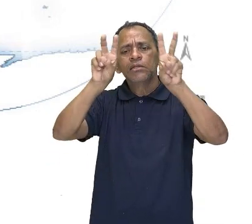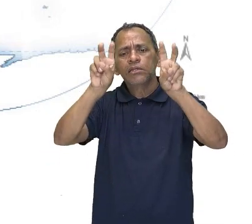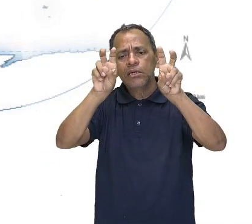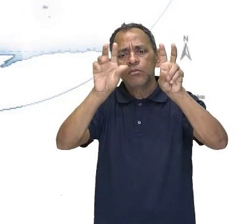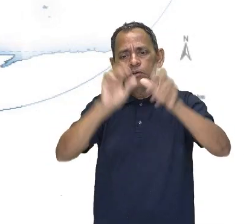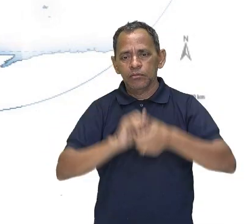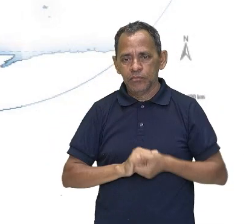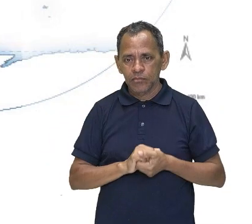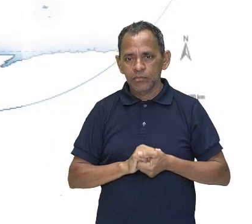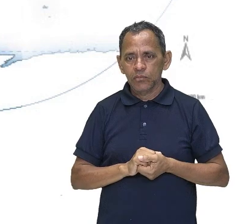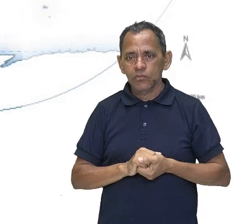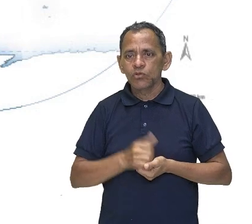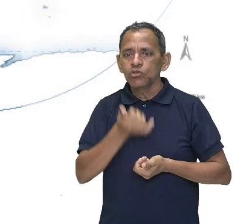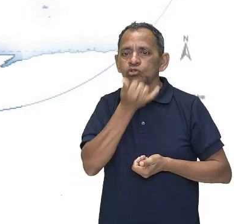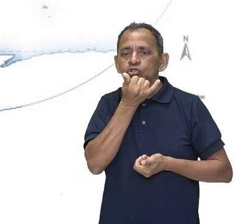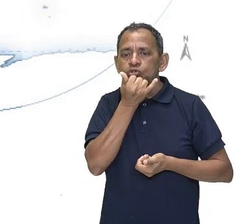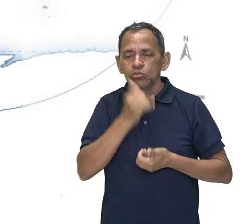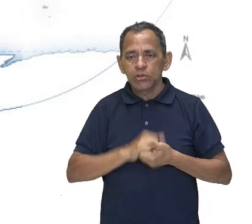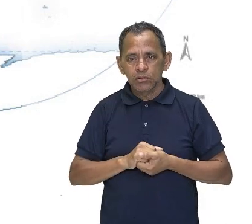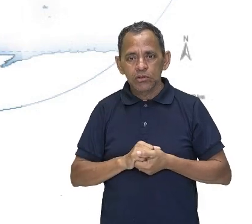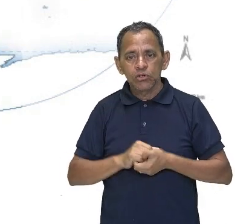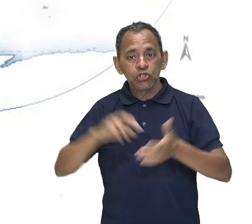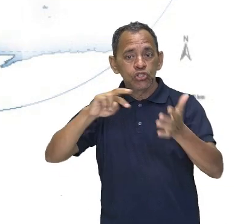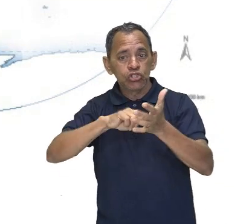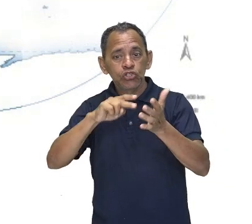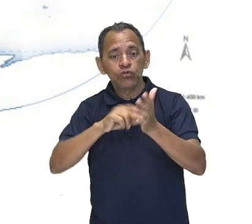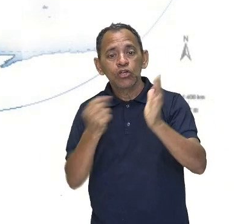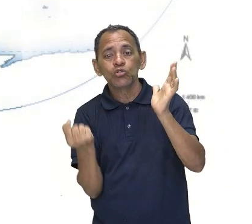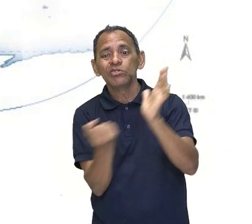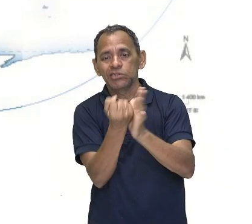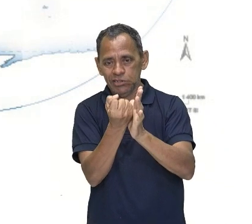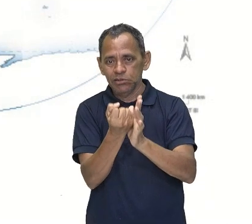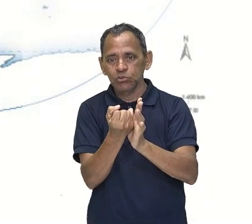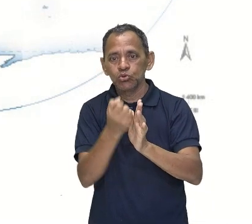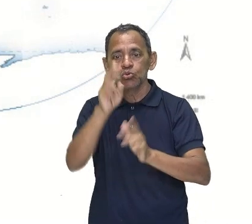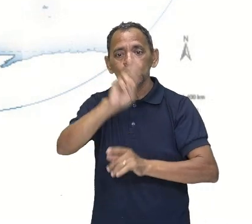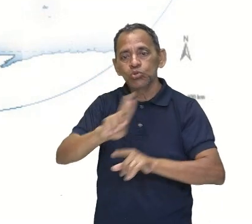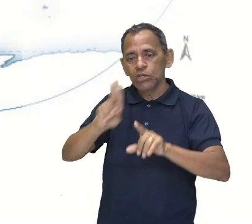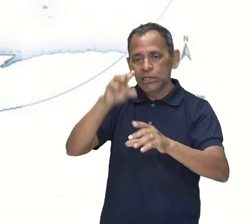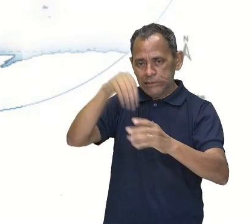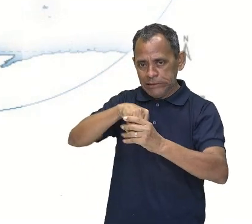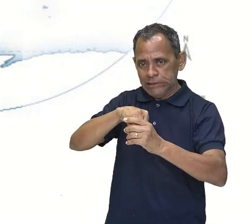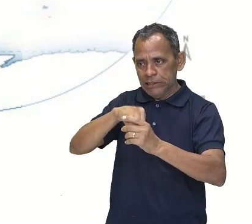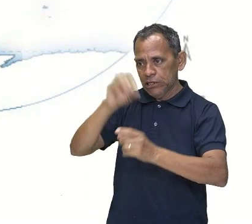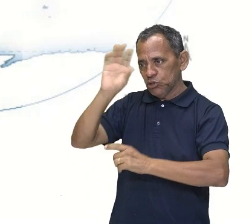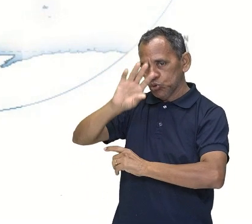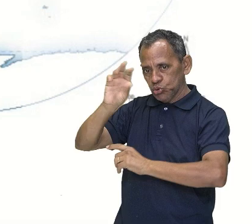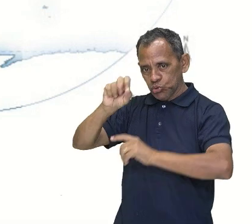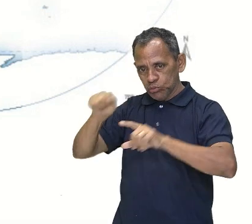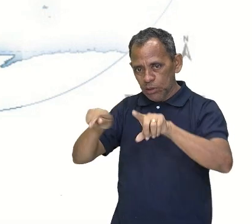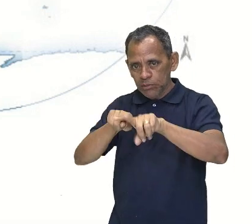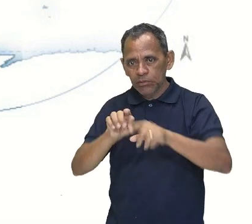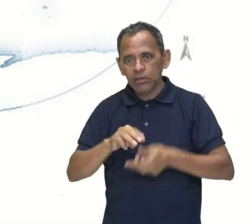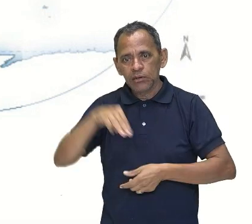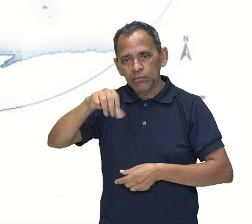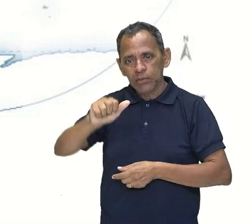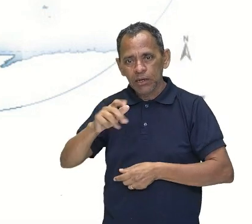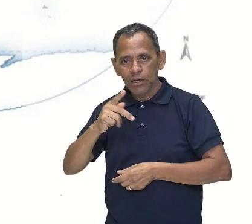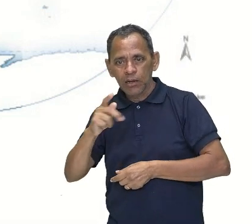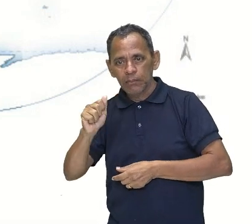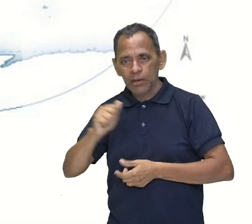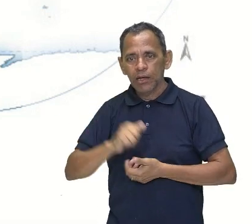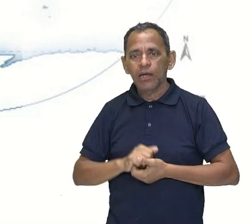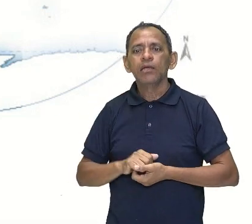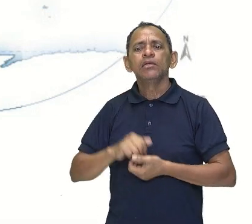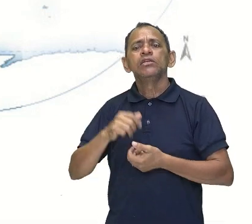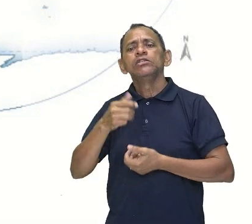ali, o significado dos símbolos empregados nos mapas. Então, se você quer saber o que significam as